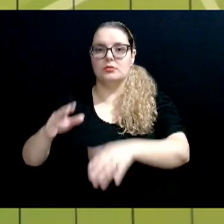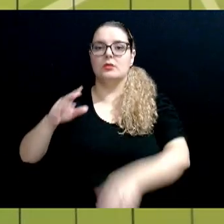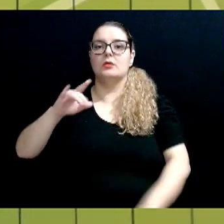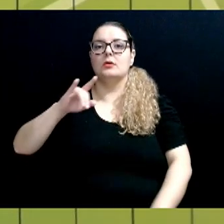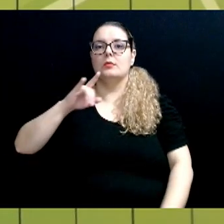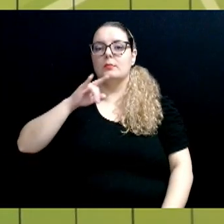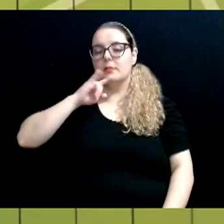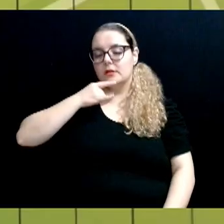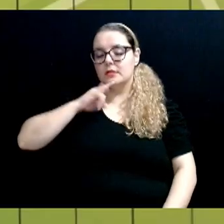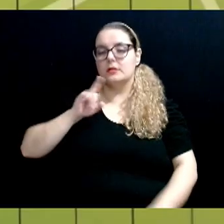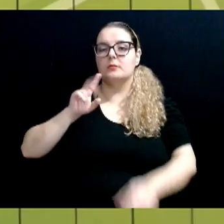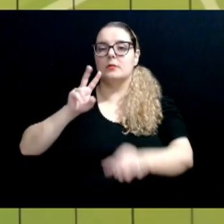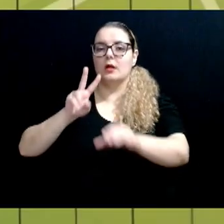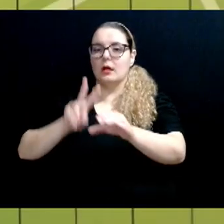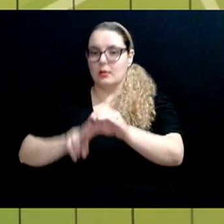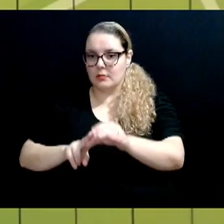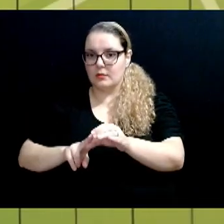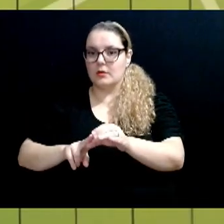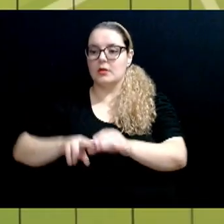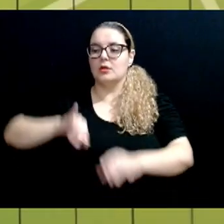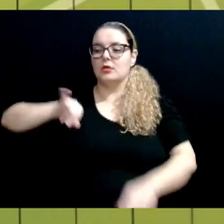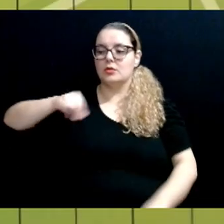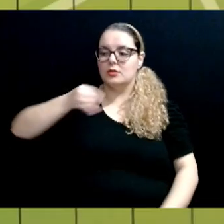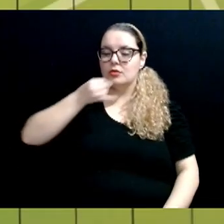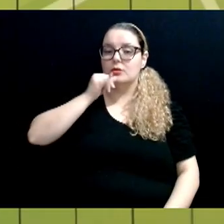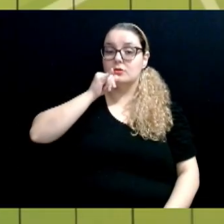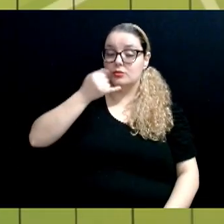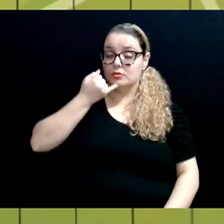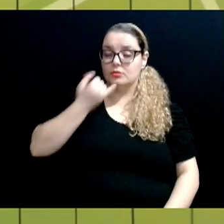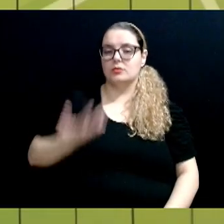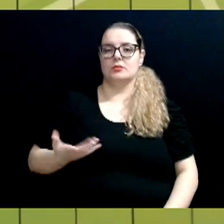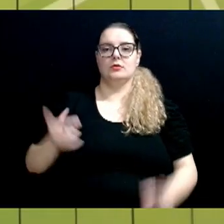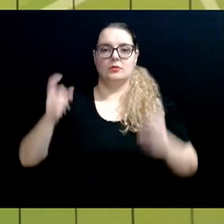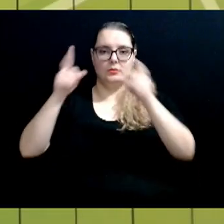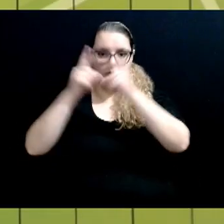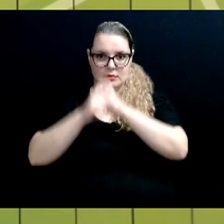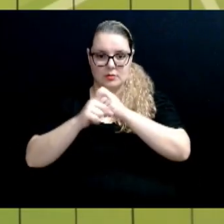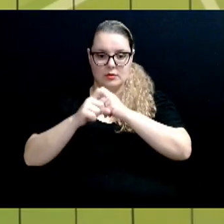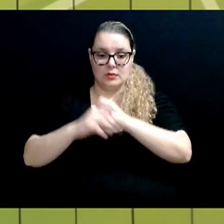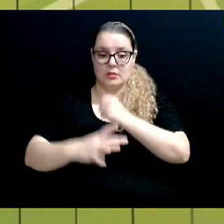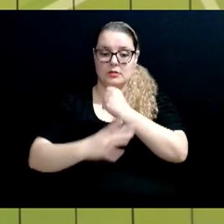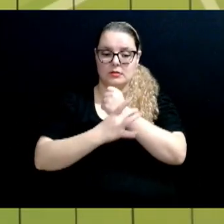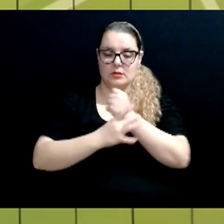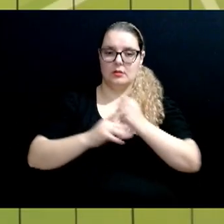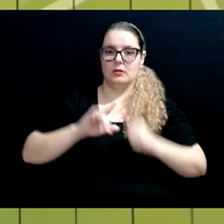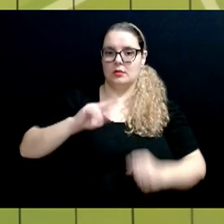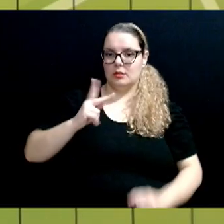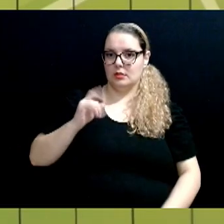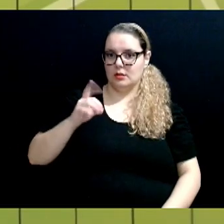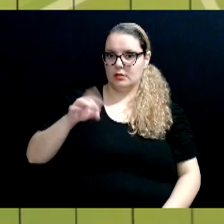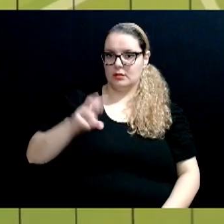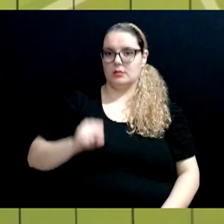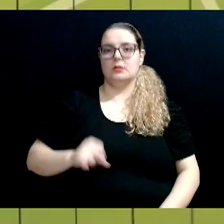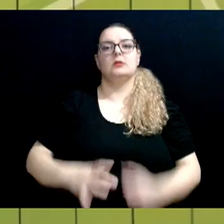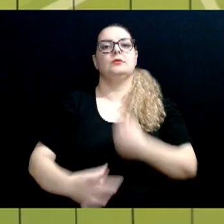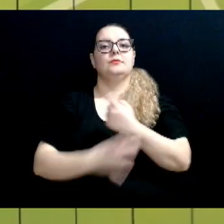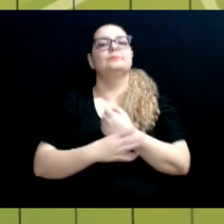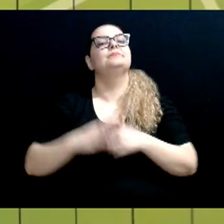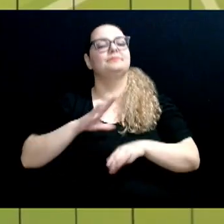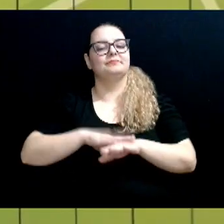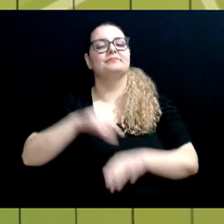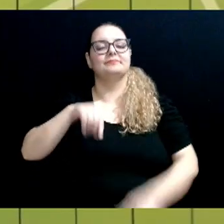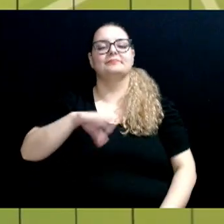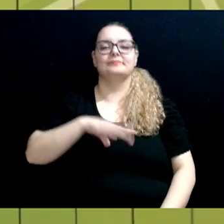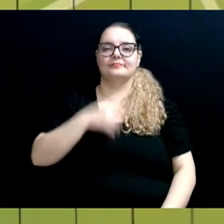para entender melhor esse trabalho, os desafios da segurança hídrica e as soluções adotadas em Campinas, eu converso agora